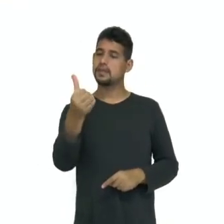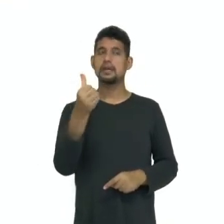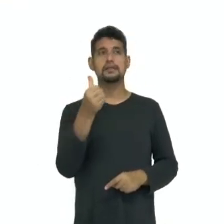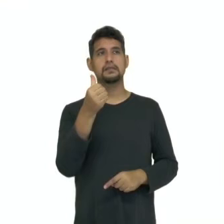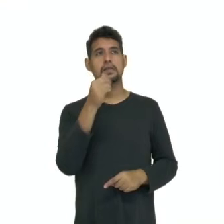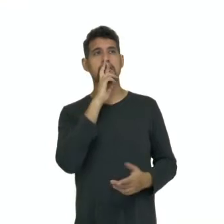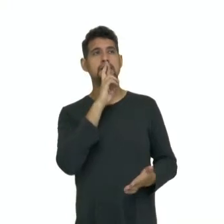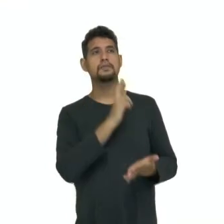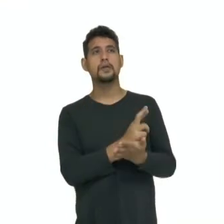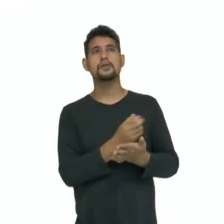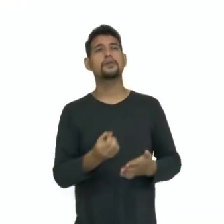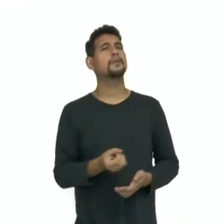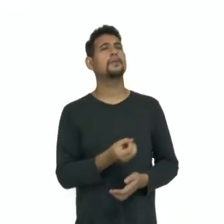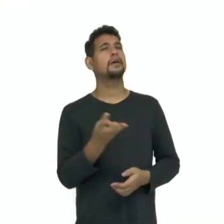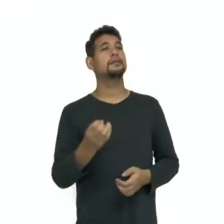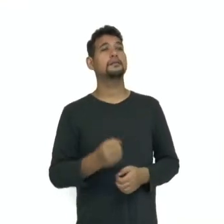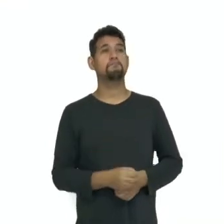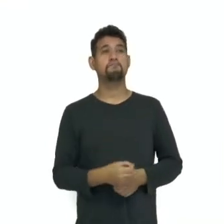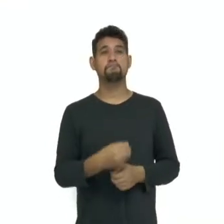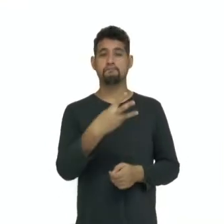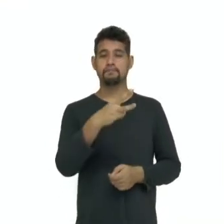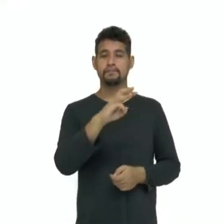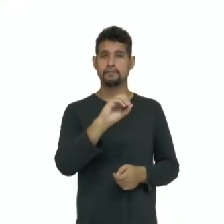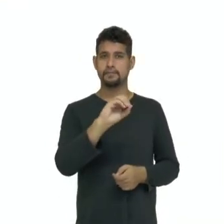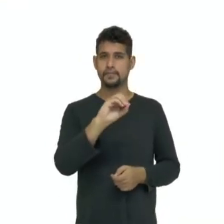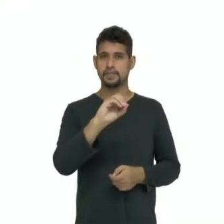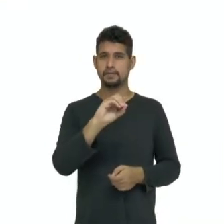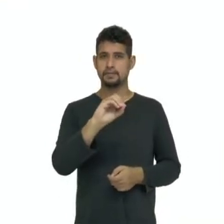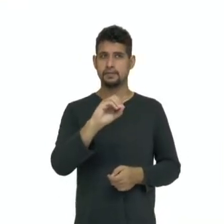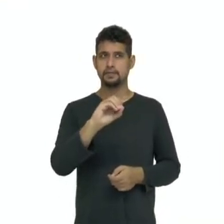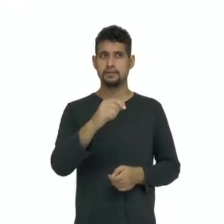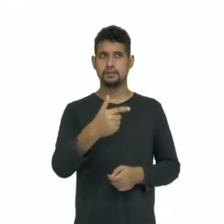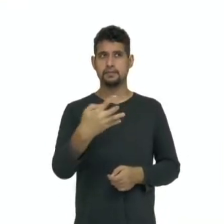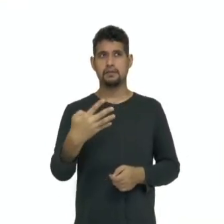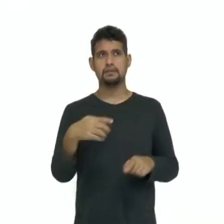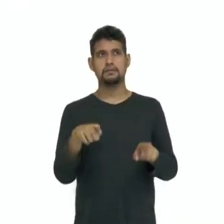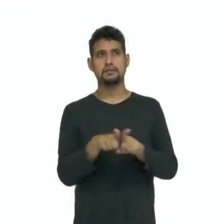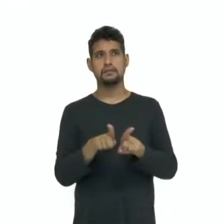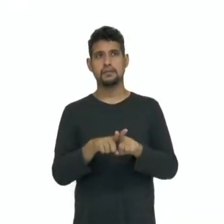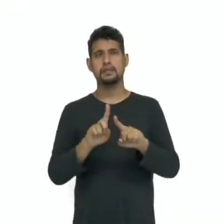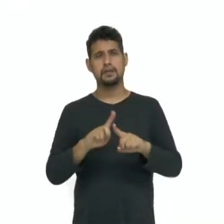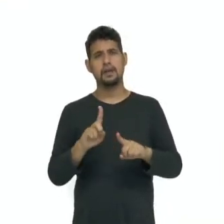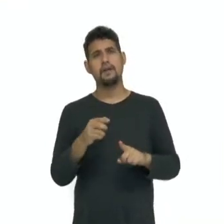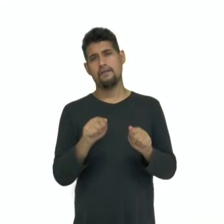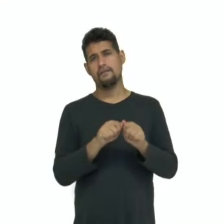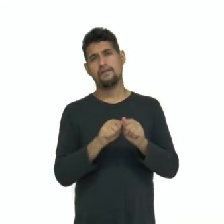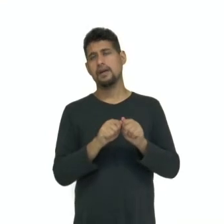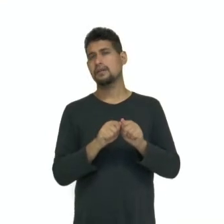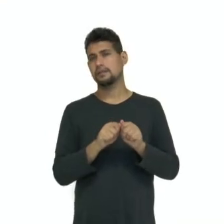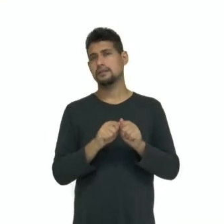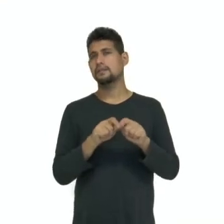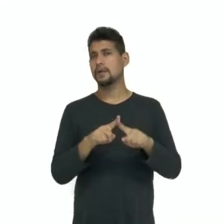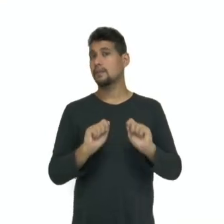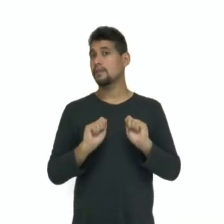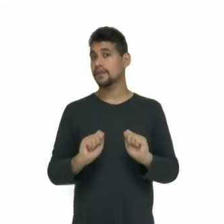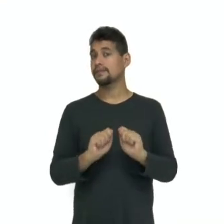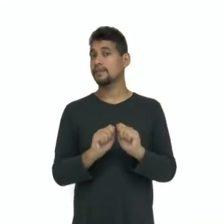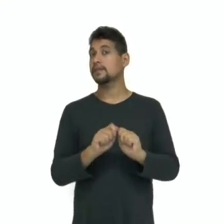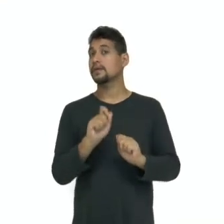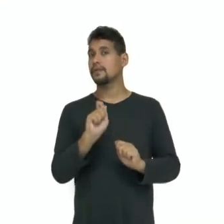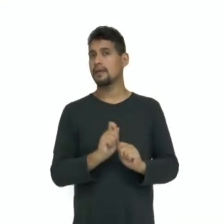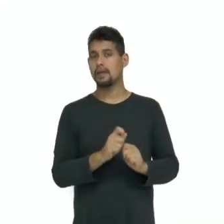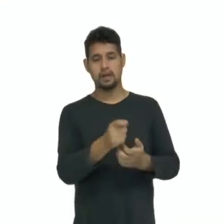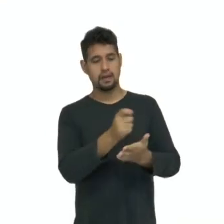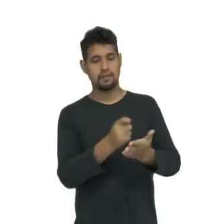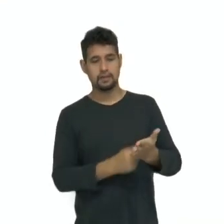dá um resultado de 30.024. Lembre que essa conta é mais tranquila da gente fazer, então você pode fazer aí anotando